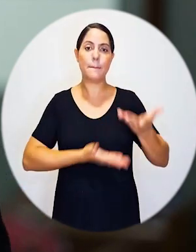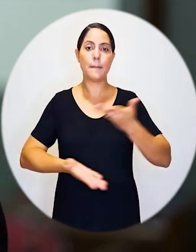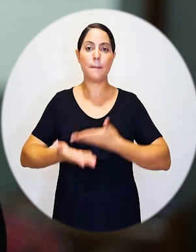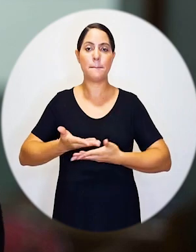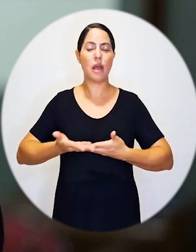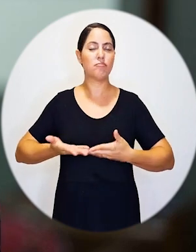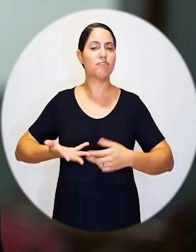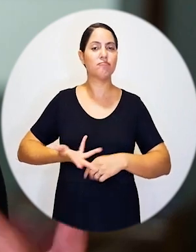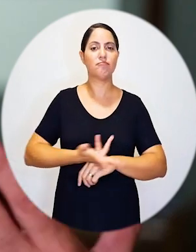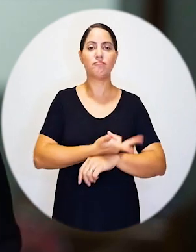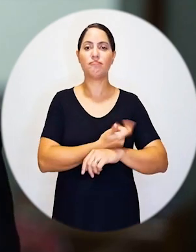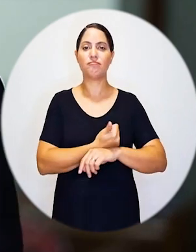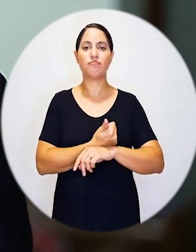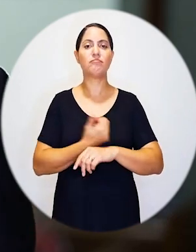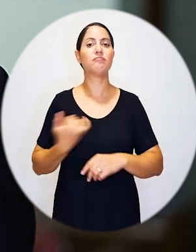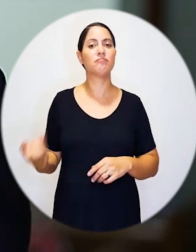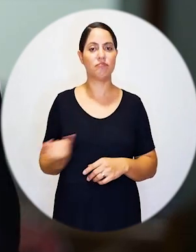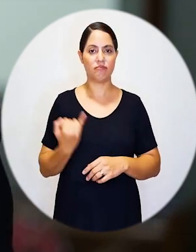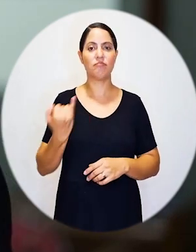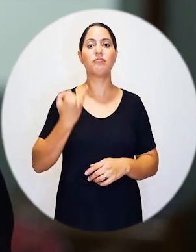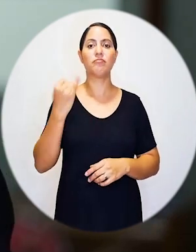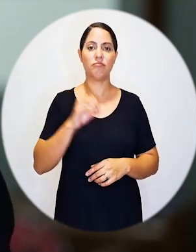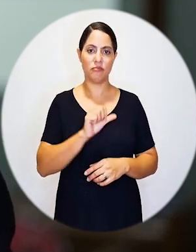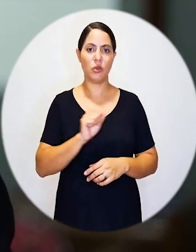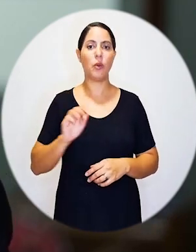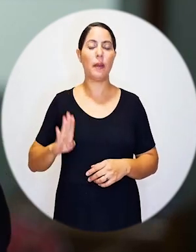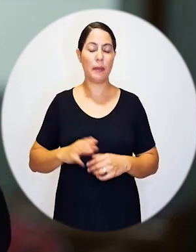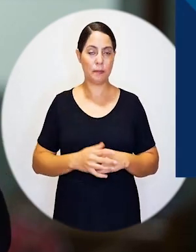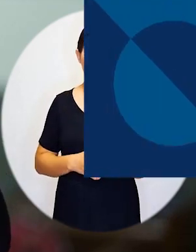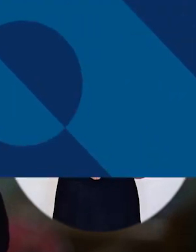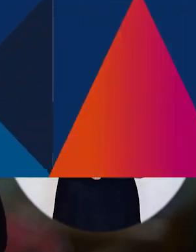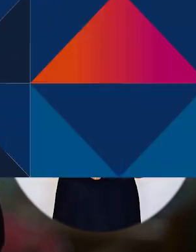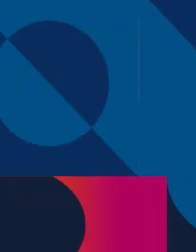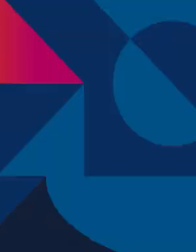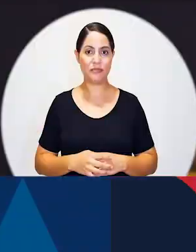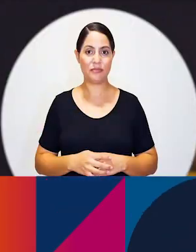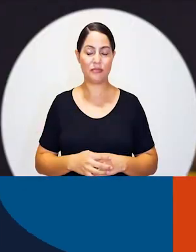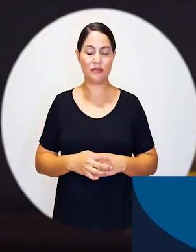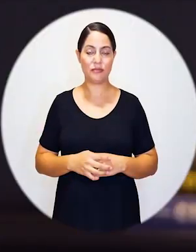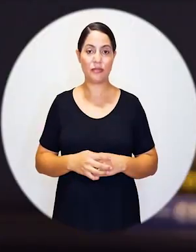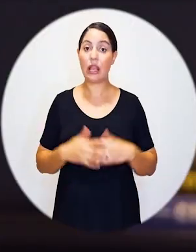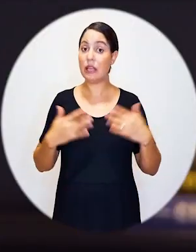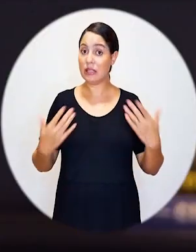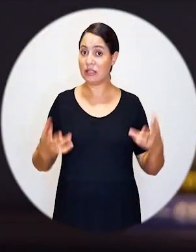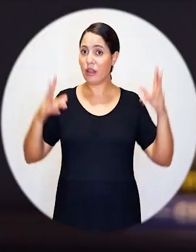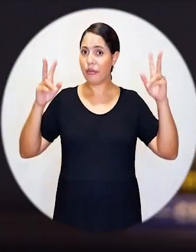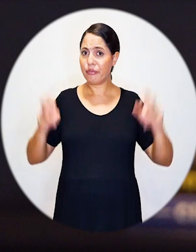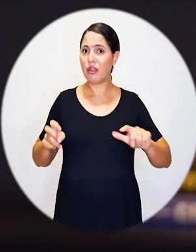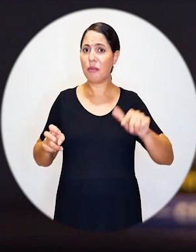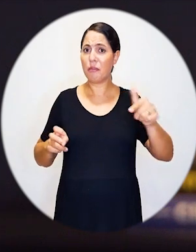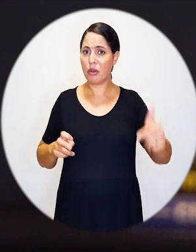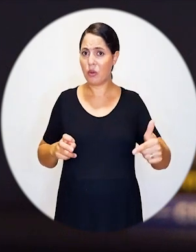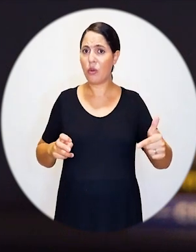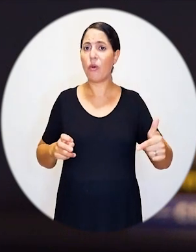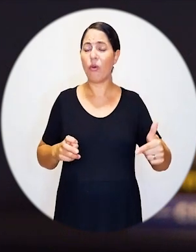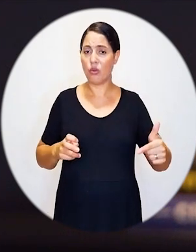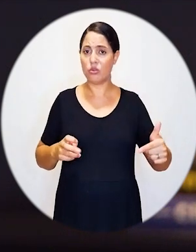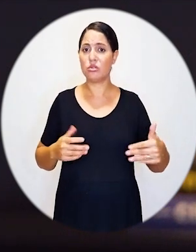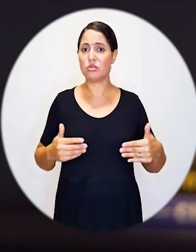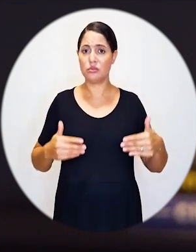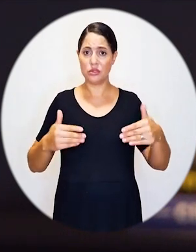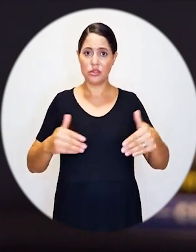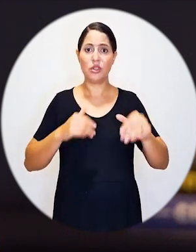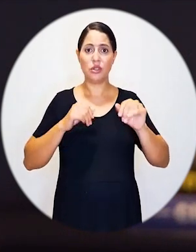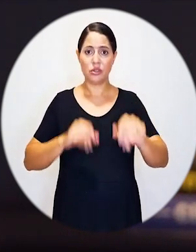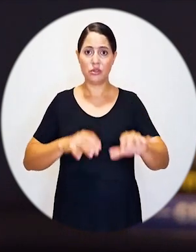bons julgados, mas também com a celeridade que o sistema OAB necessita. Mudando de assunto, o Ministério da Educação suspendeu